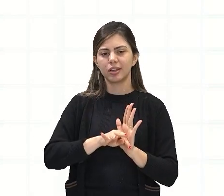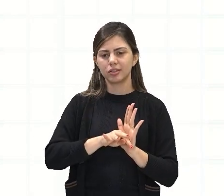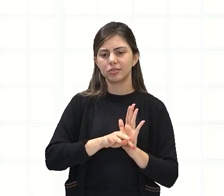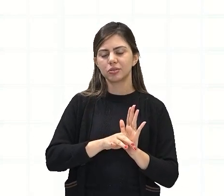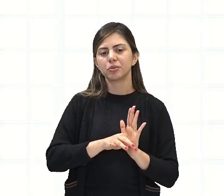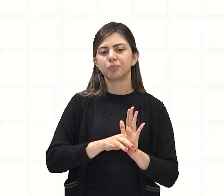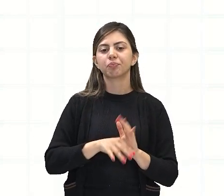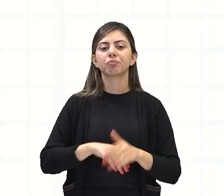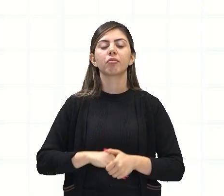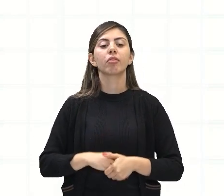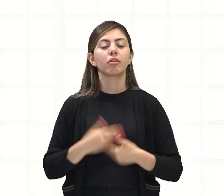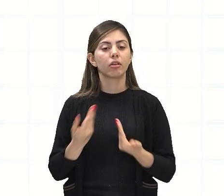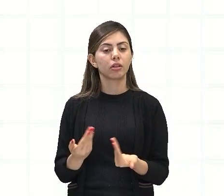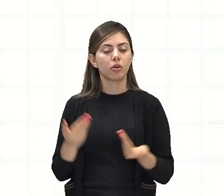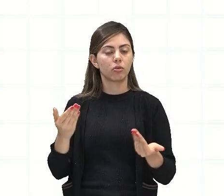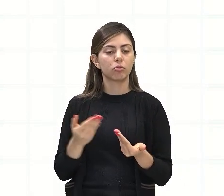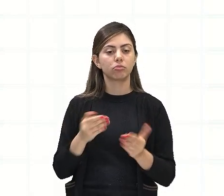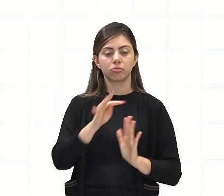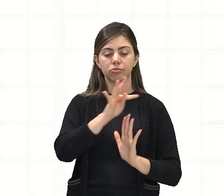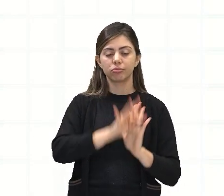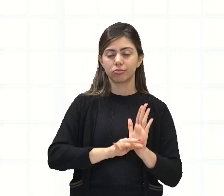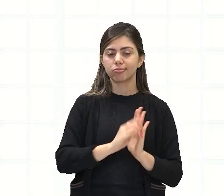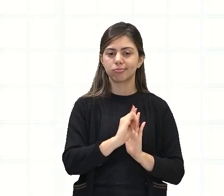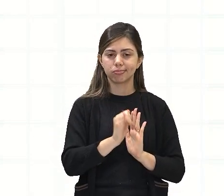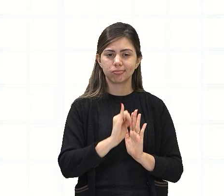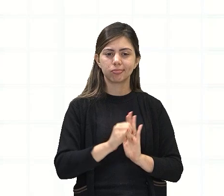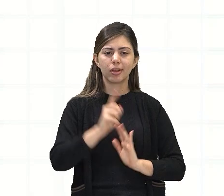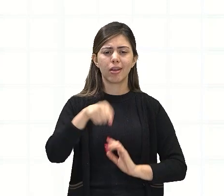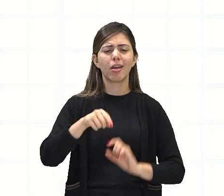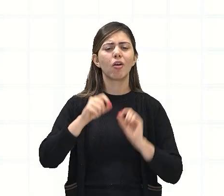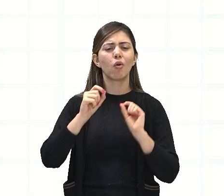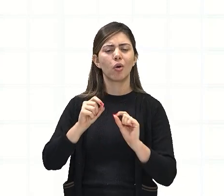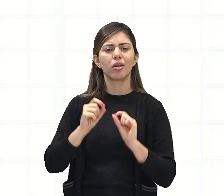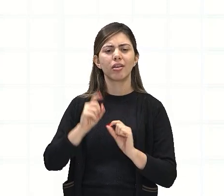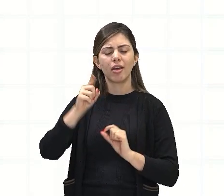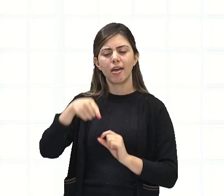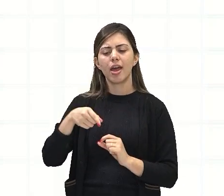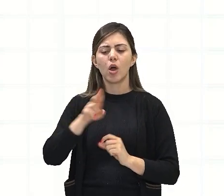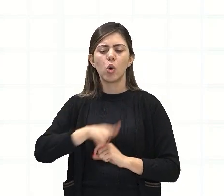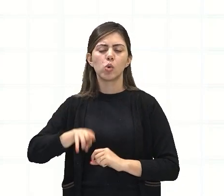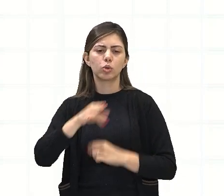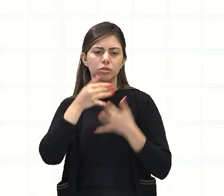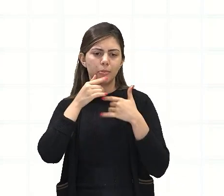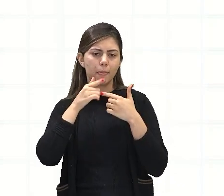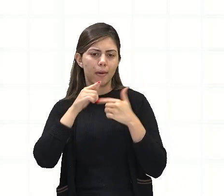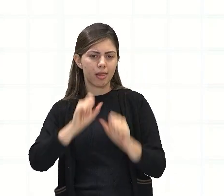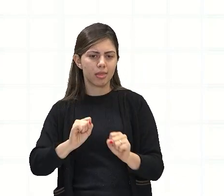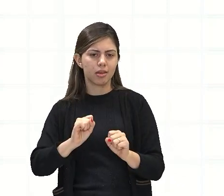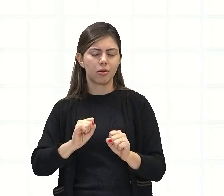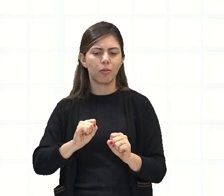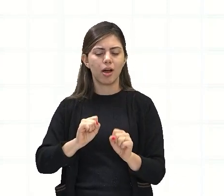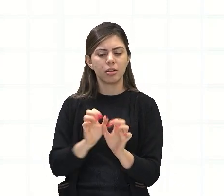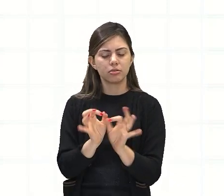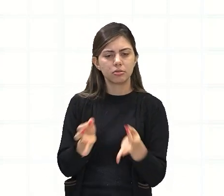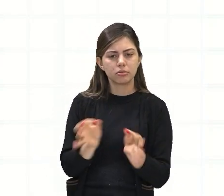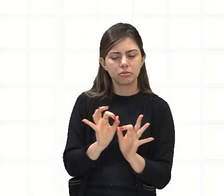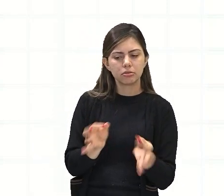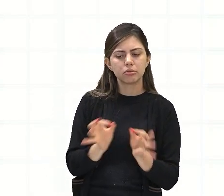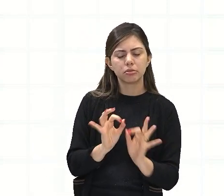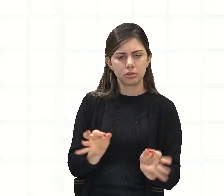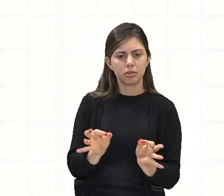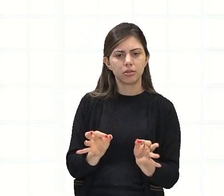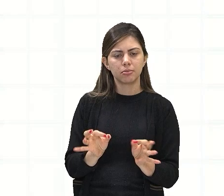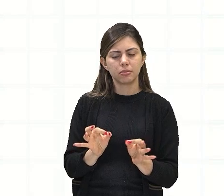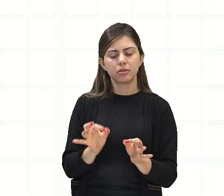notícia, então a notícia, né, ela preza por uma linguagem com clareza, com precisão,